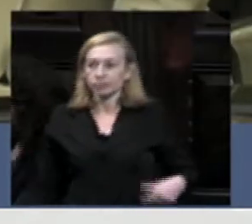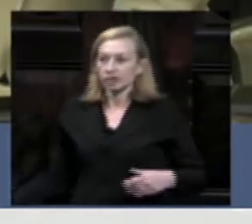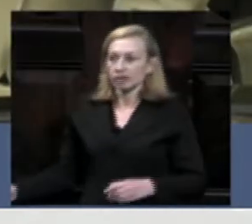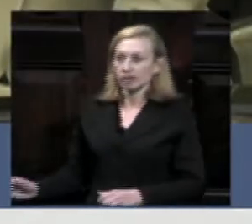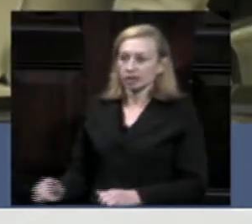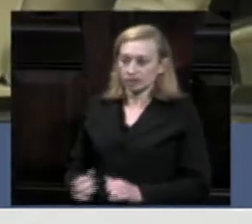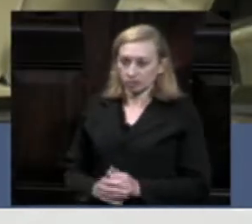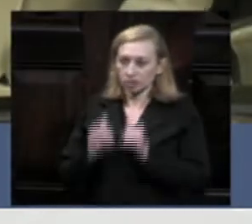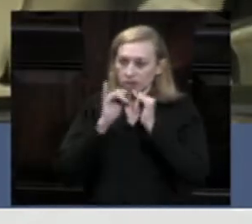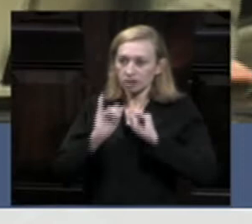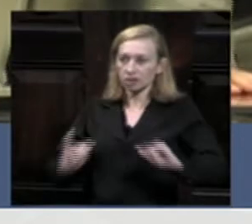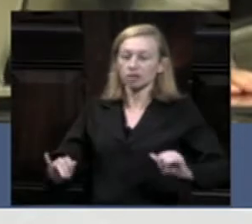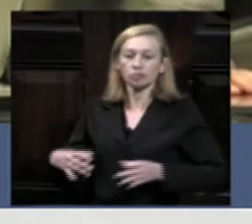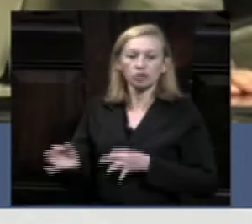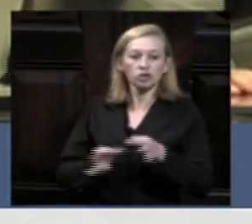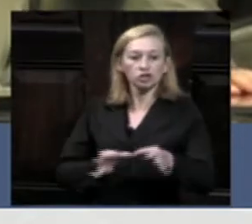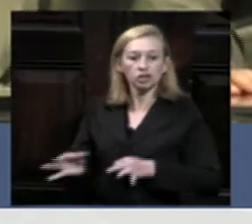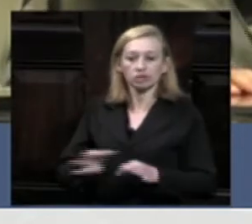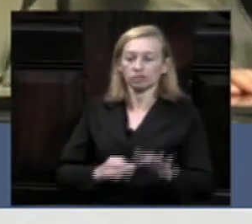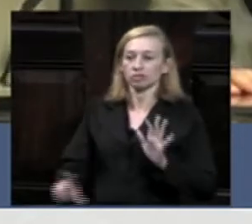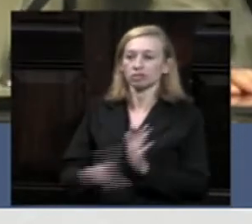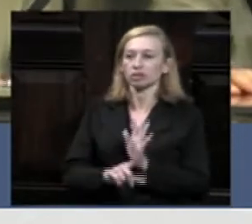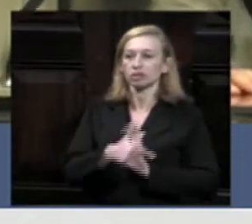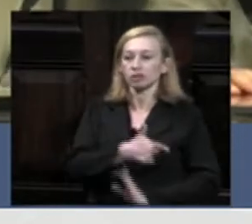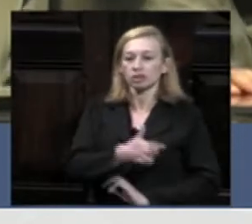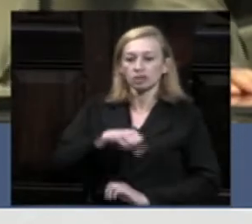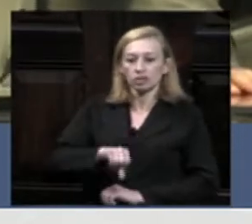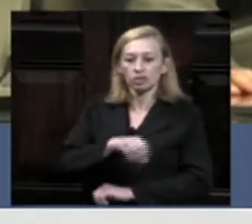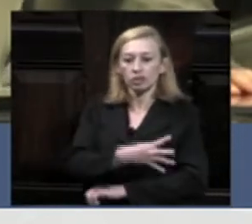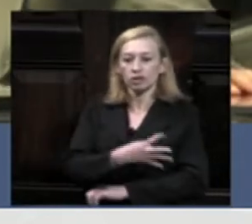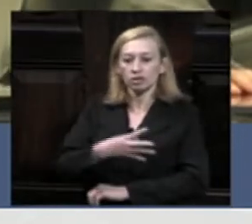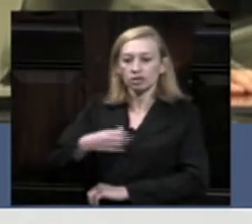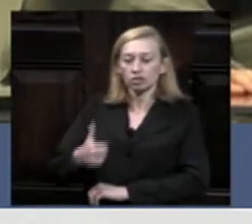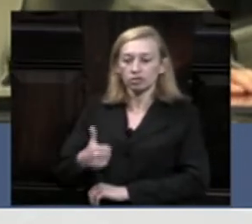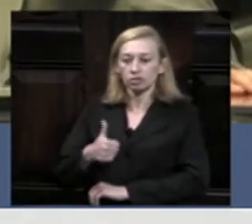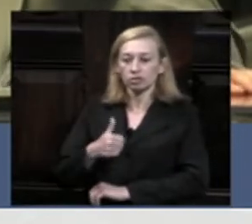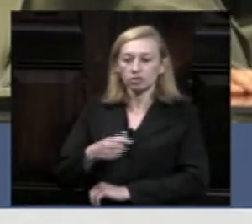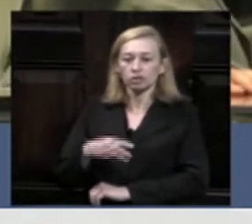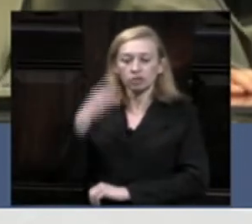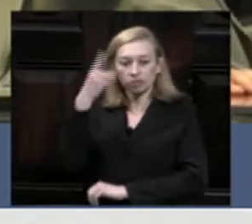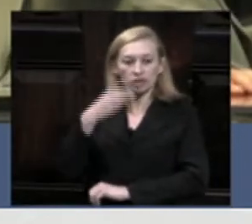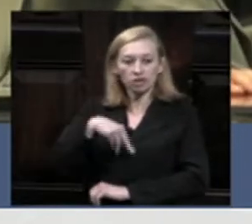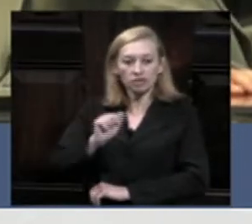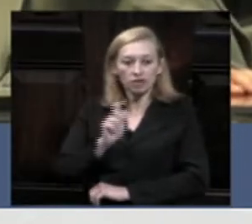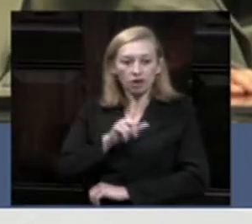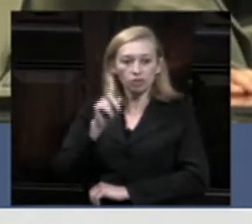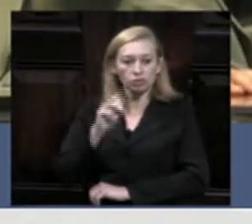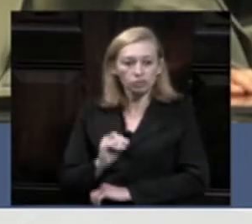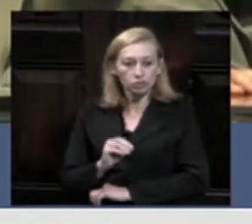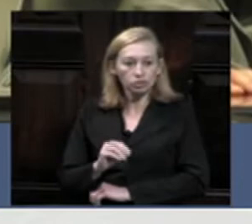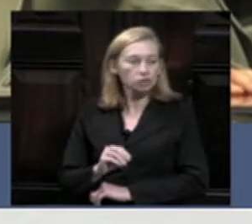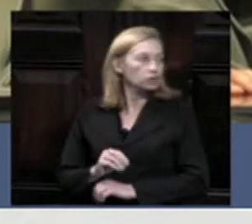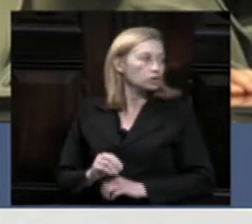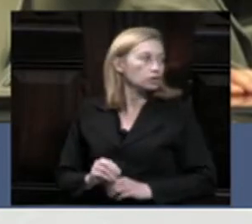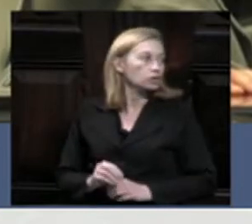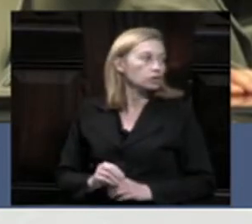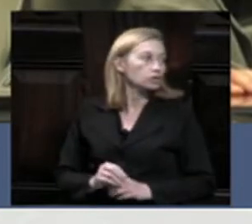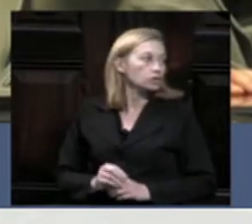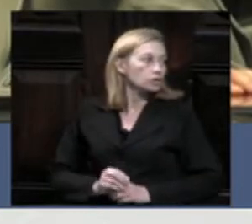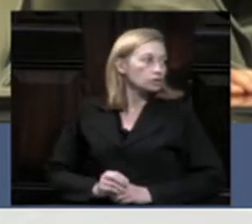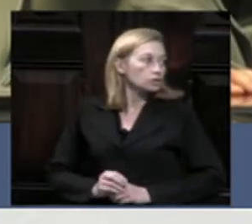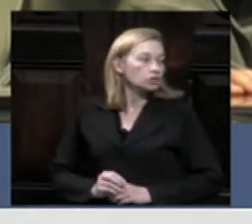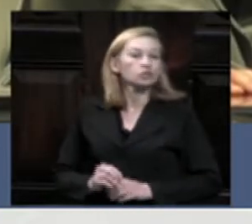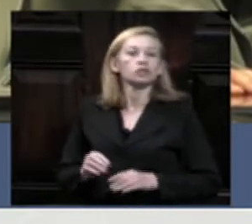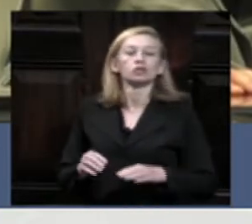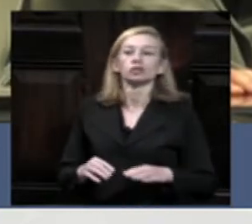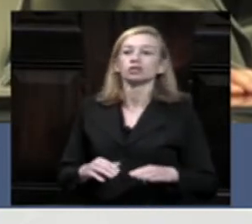Anuncio. Projeto de Lei 1941-A de 2016, do deputado Nivaldo Mulim, que dispõe sobre a divulgação em estabelecimentos de saúde dos direitos dos usuários